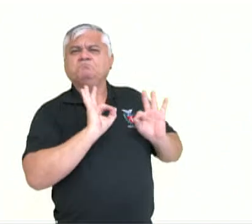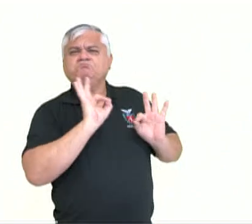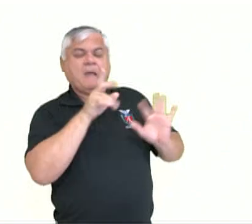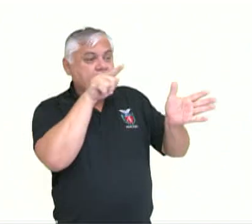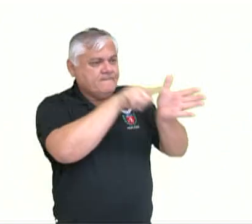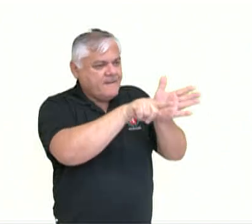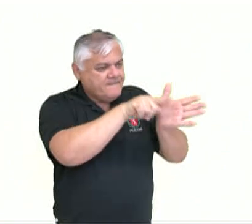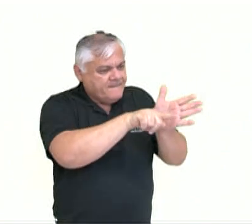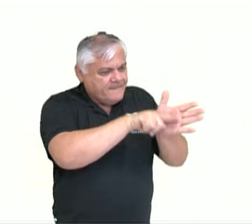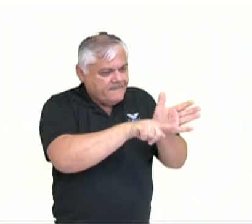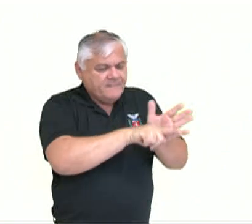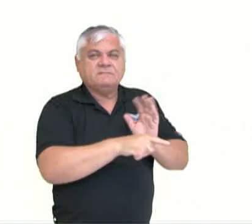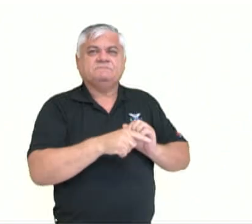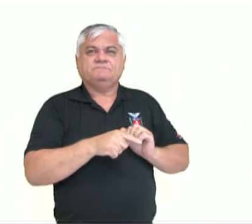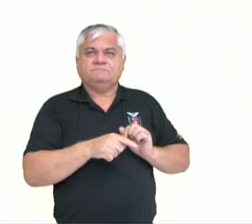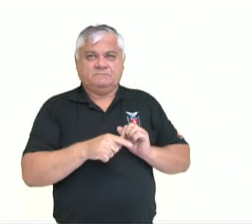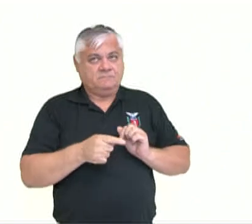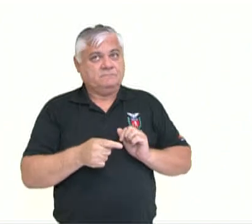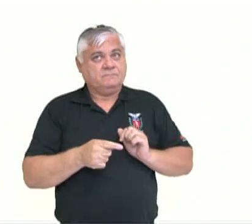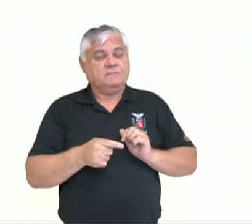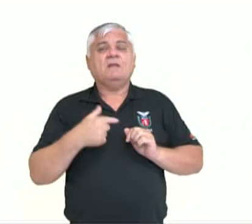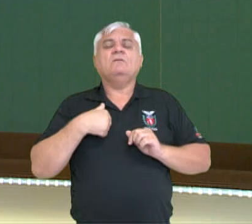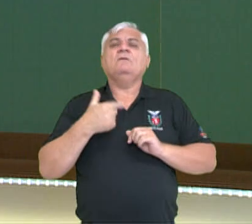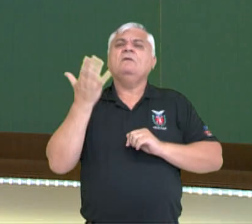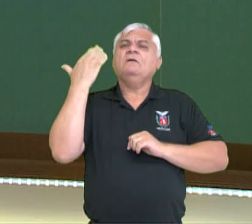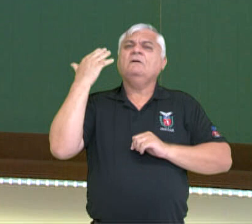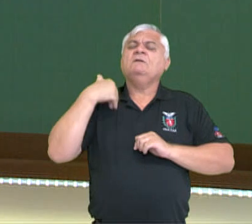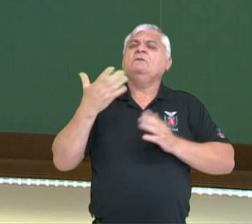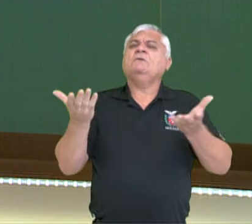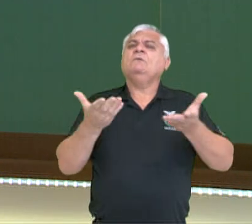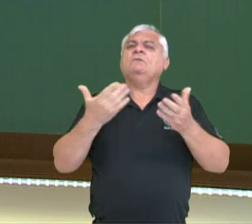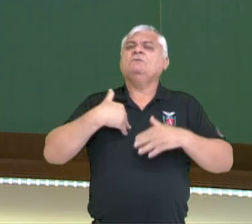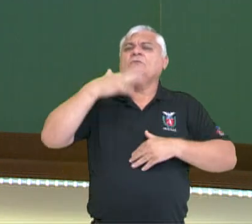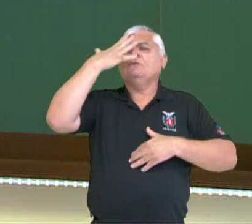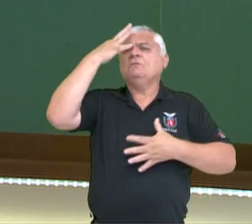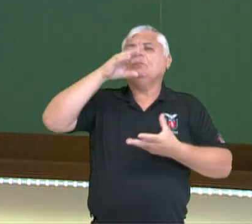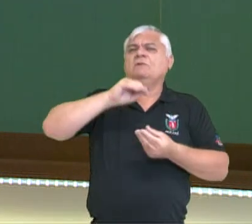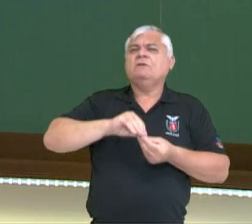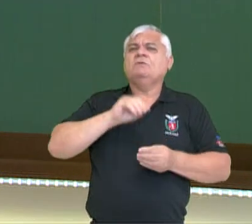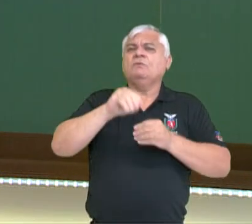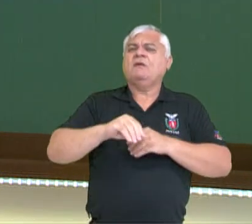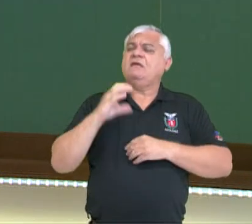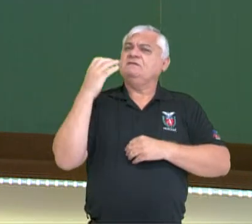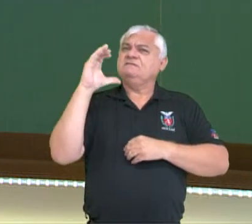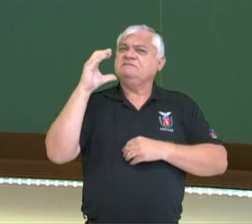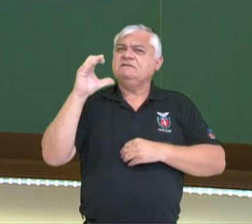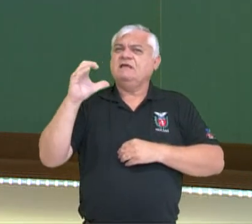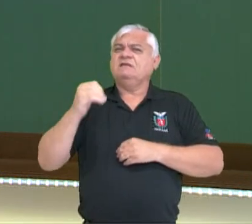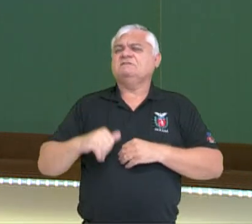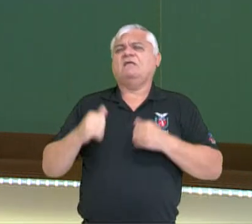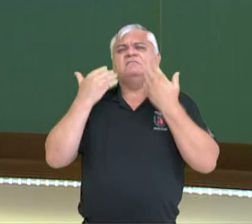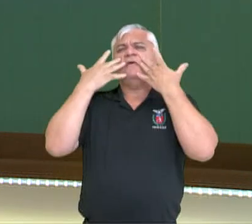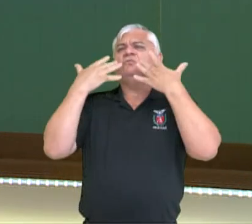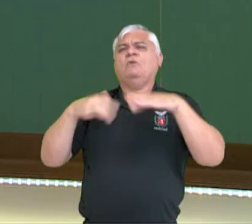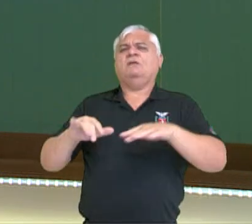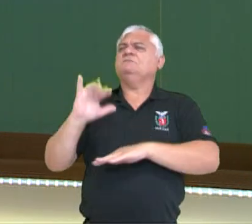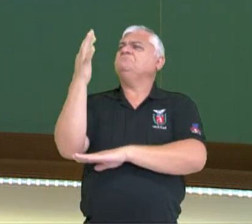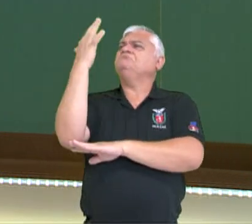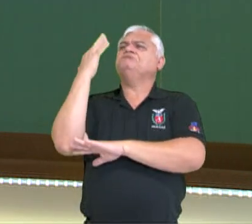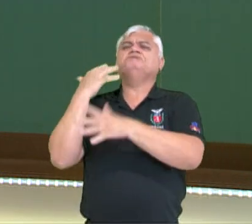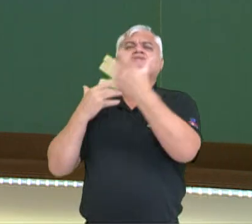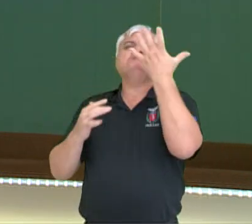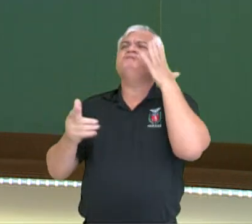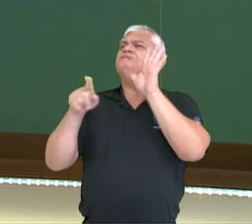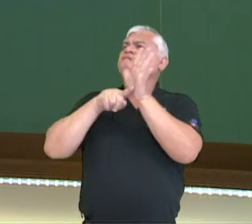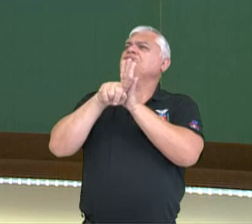natural era aquilo que a gente compreende hoje como as ciências da natureza. O que os filósofos